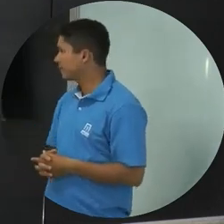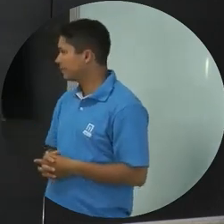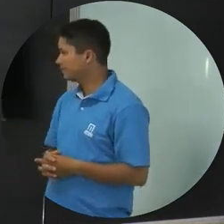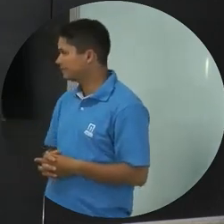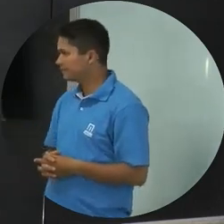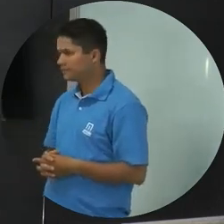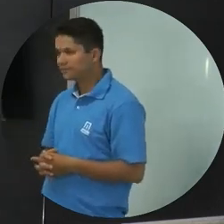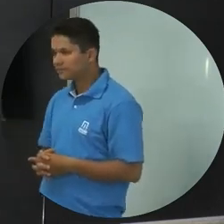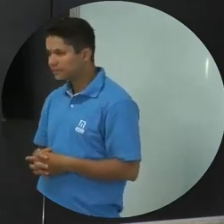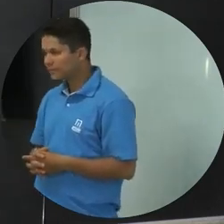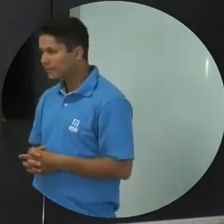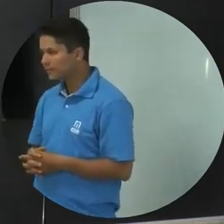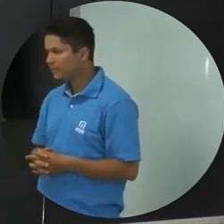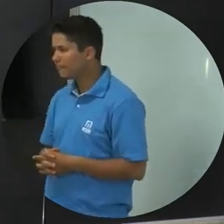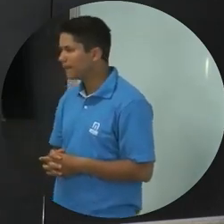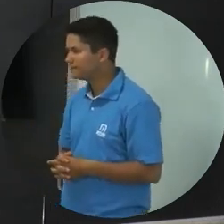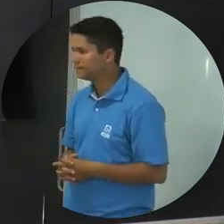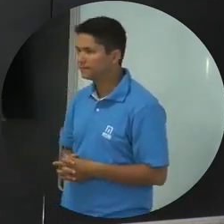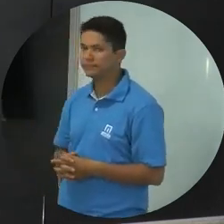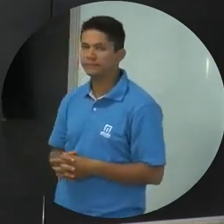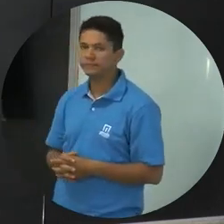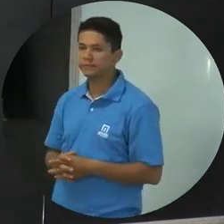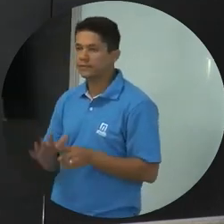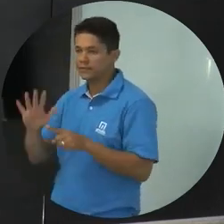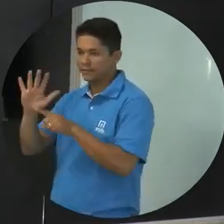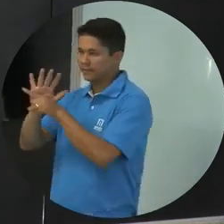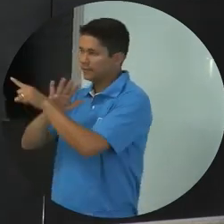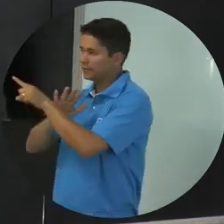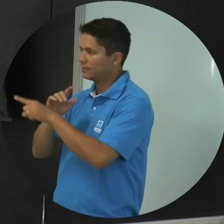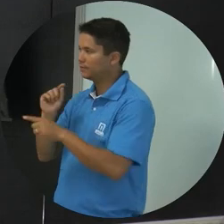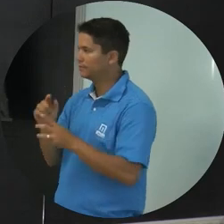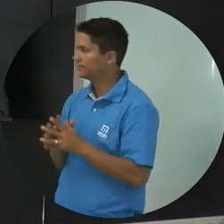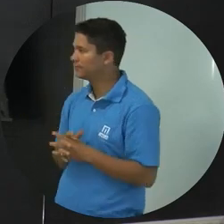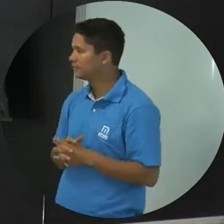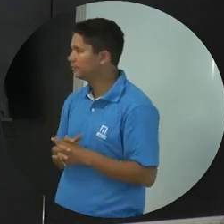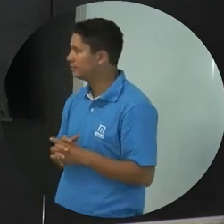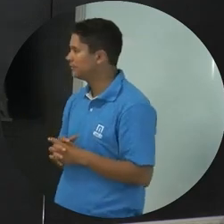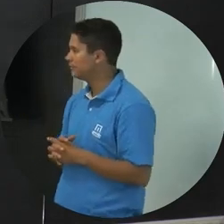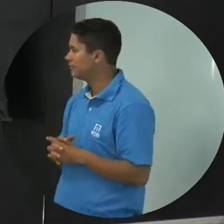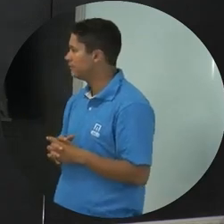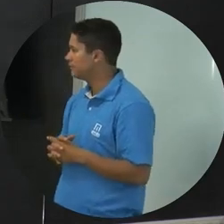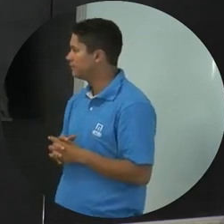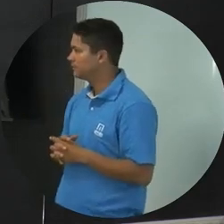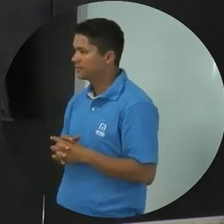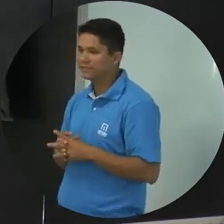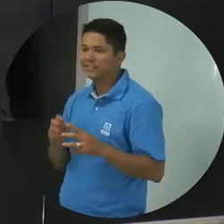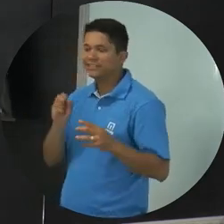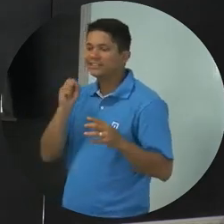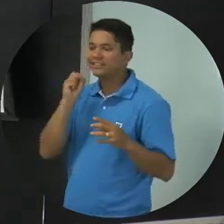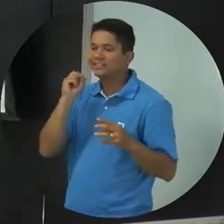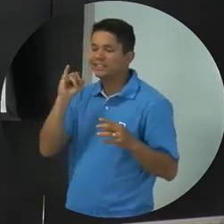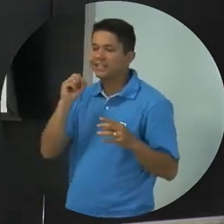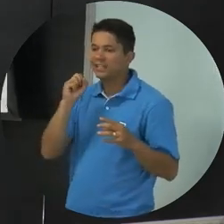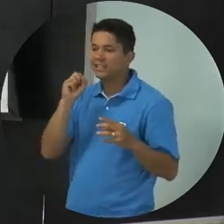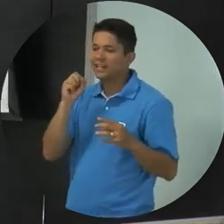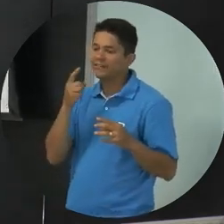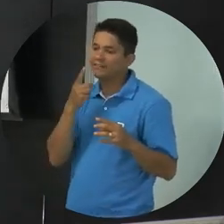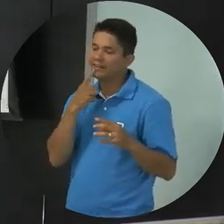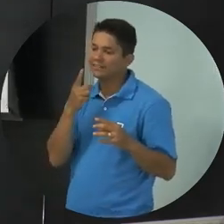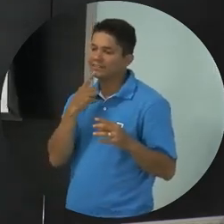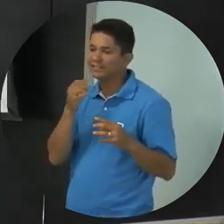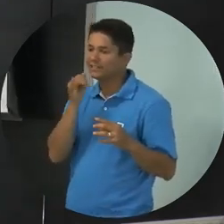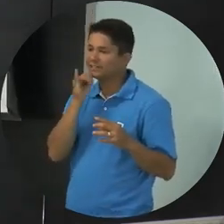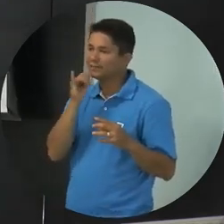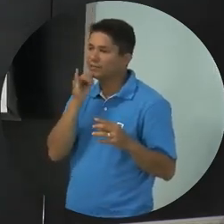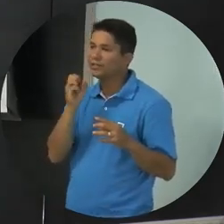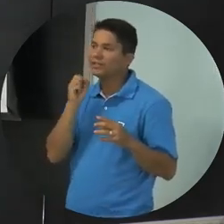Então, seria poderia pensar agora, então eu vou só aumentar o bico aqui, eu vou ter uma área maior